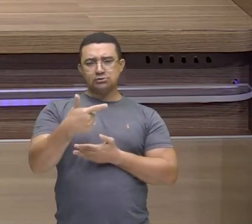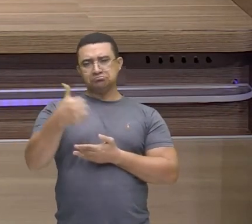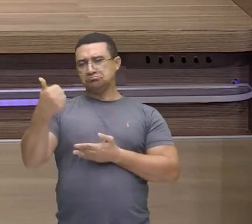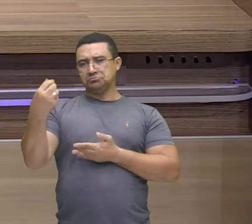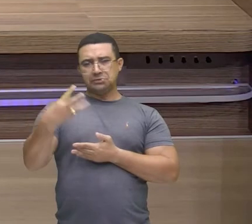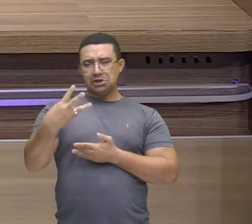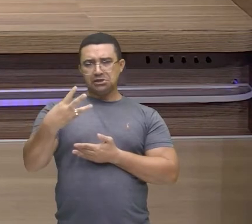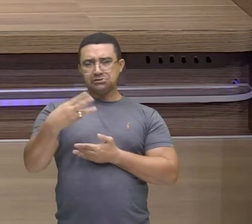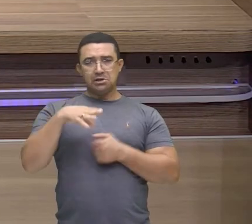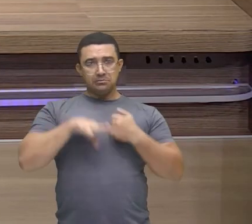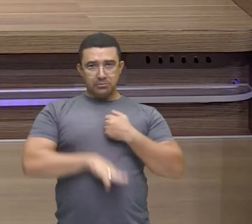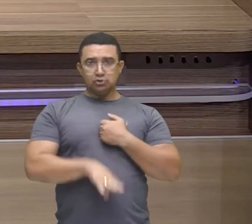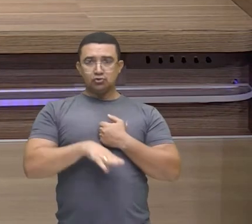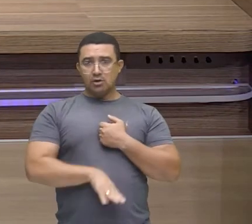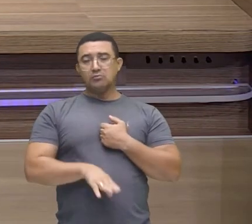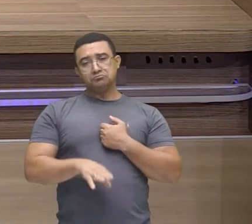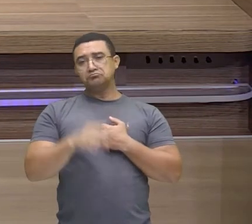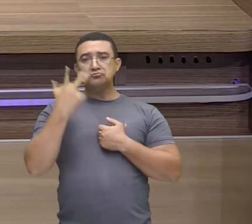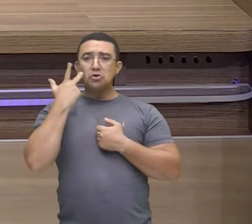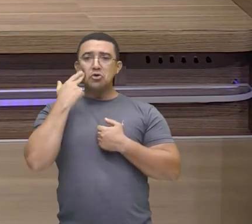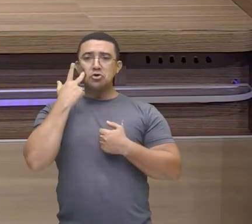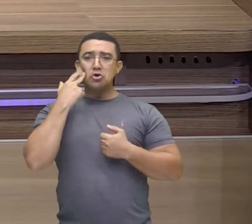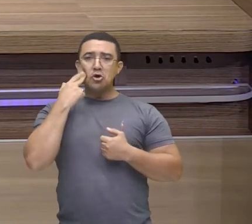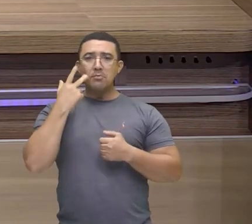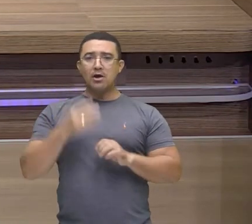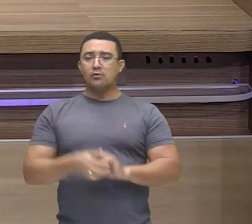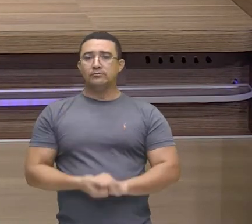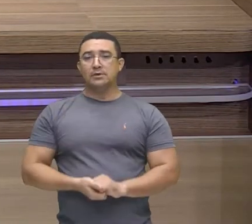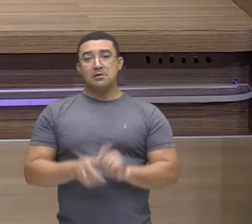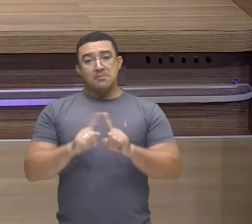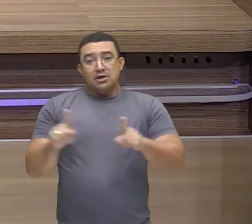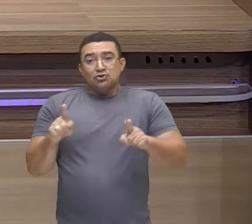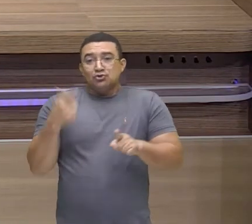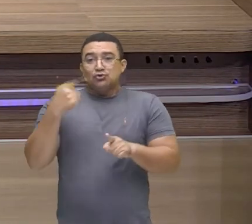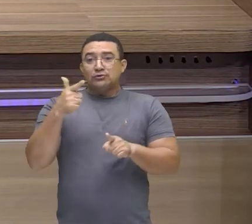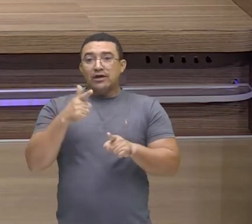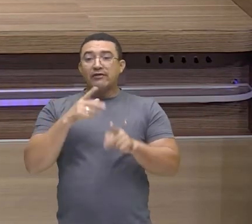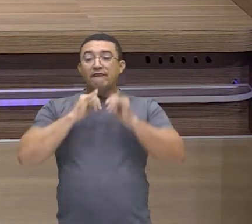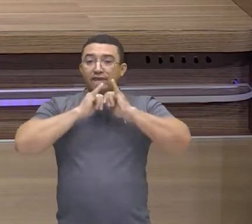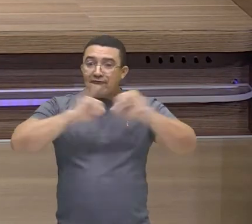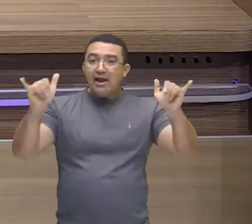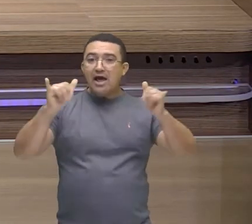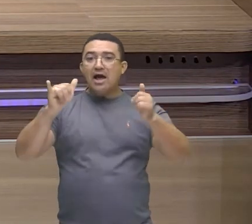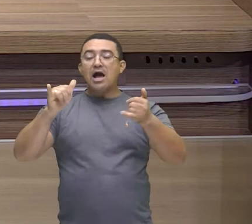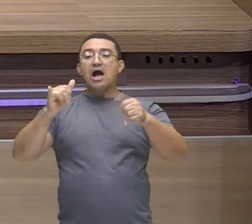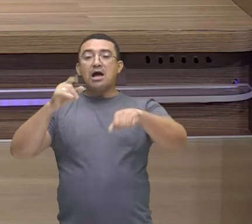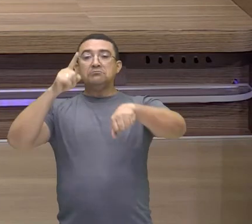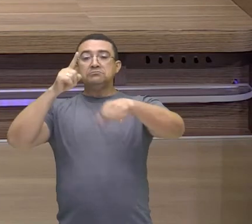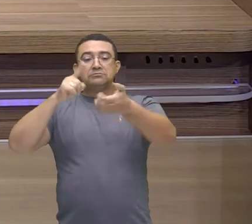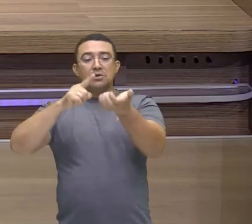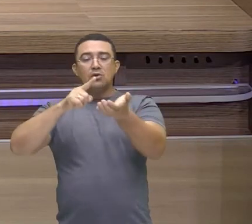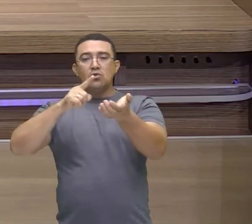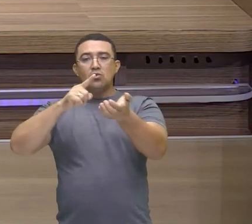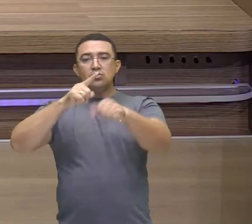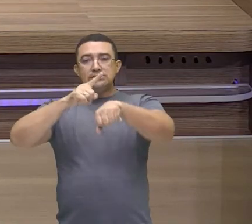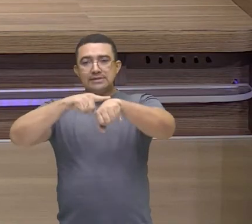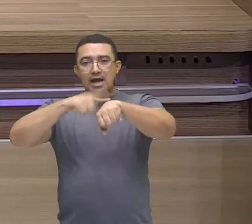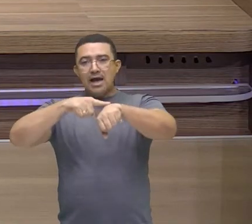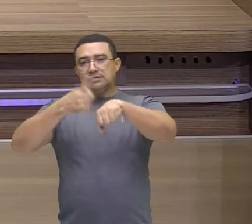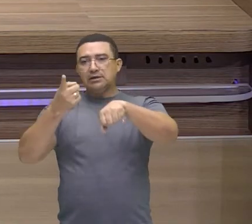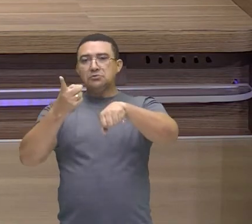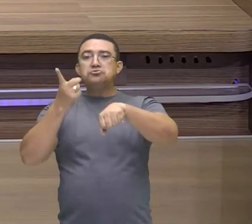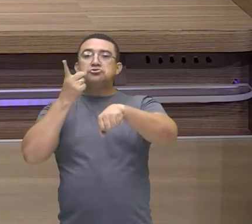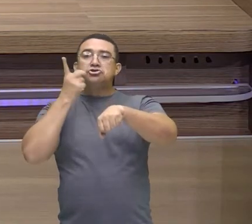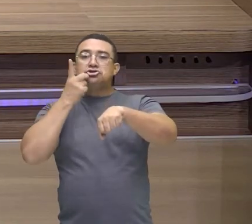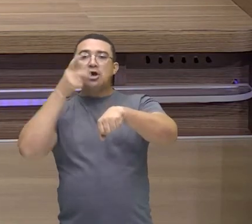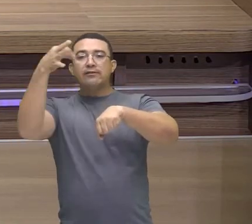está dentro de um aceitável, né? Por isso que a gente não tem como marcar data fixa. Você vai menstruar aos 12 anos. Não. Tem meninas que menstruam com 11,